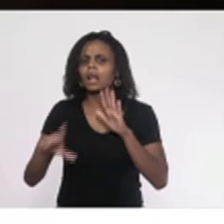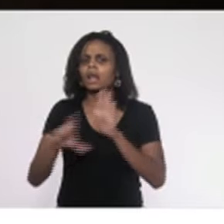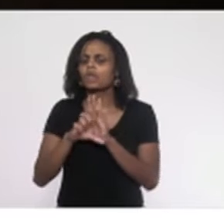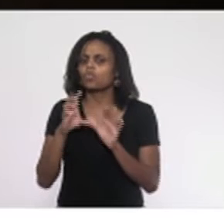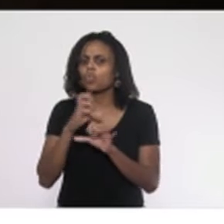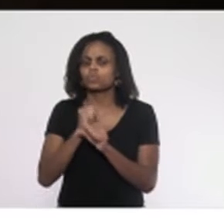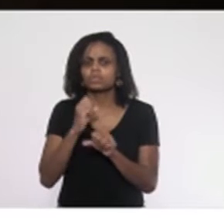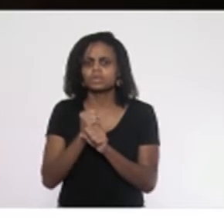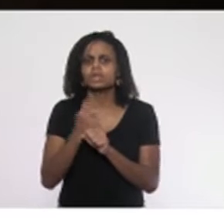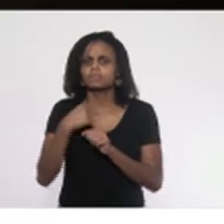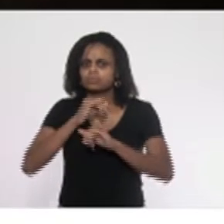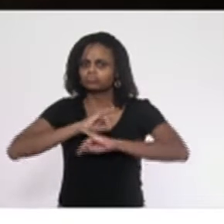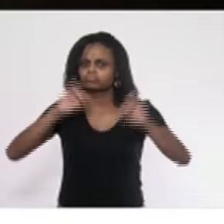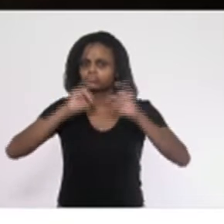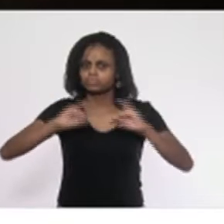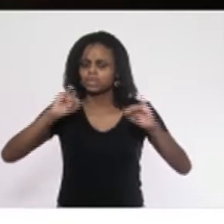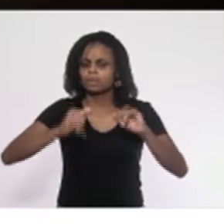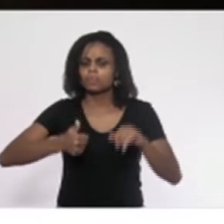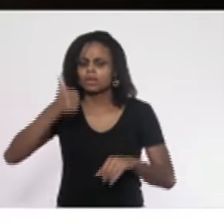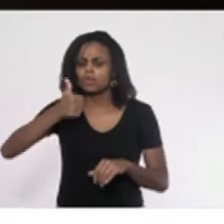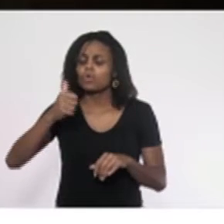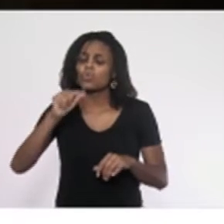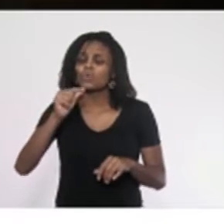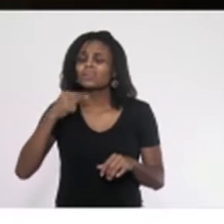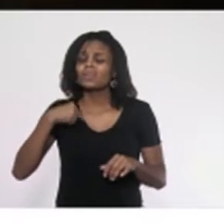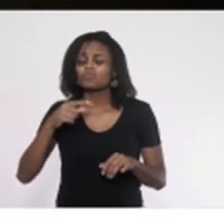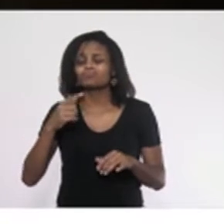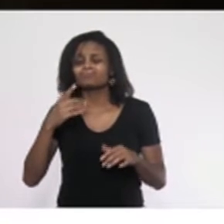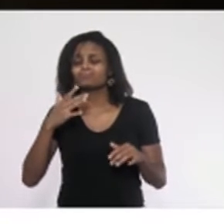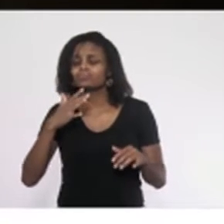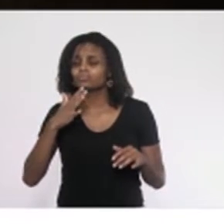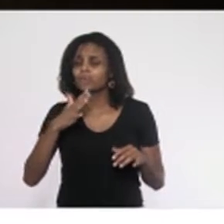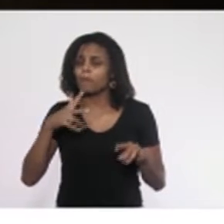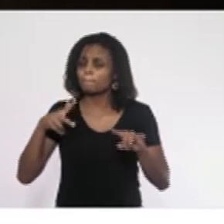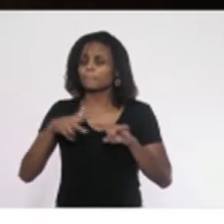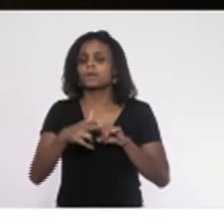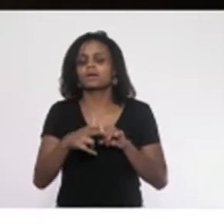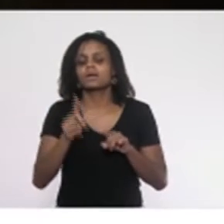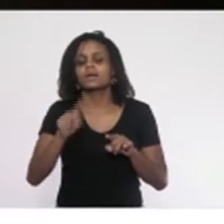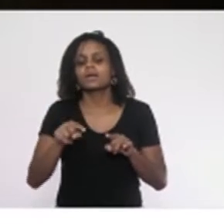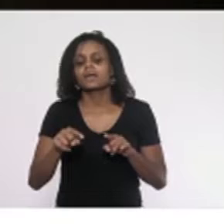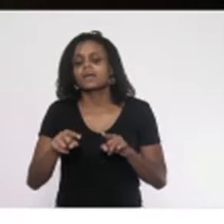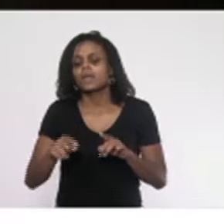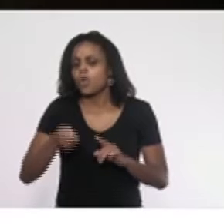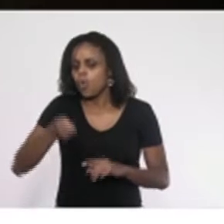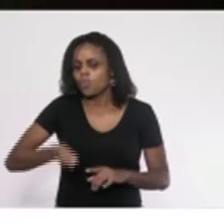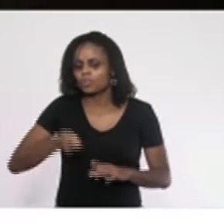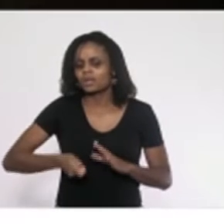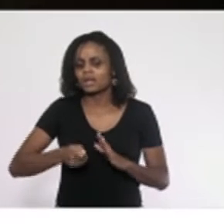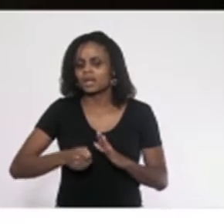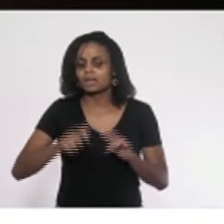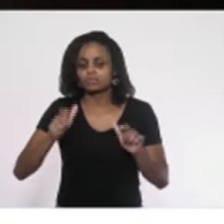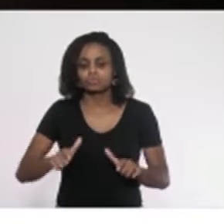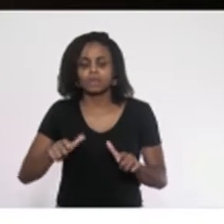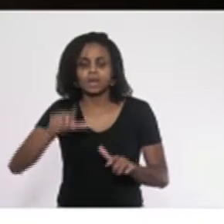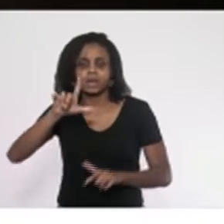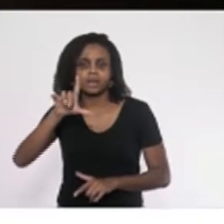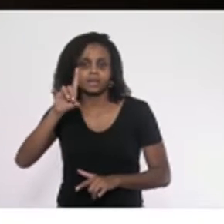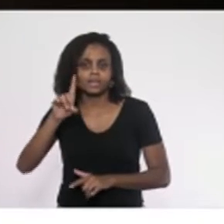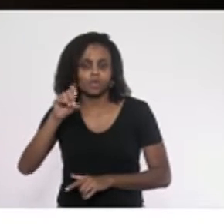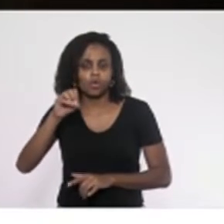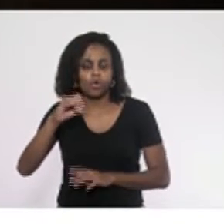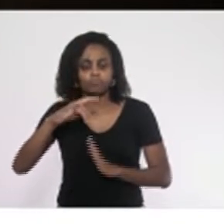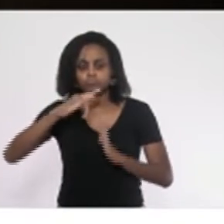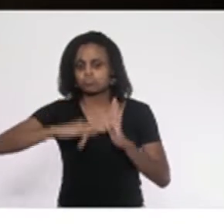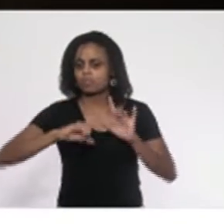melhor. Agora, o que refuto é a possibilidade de elencar obrigatoriamente, com previsão na LDO, a